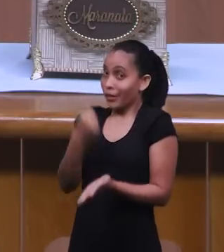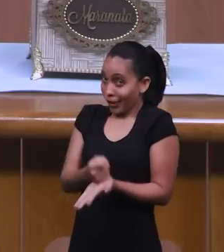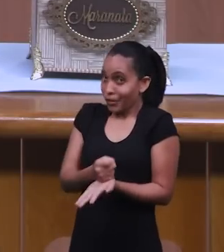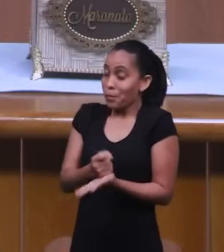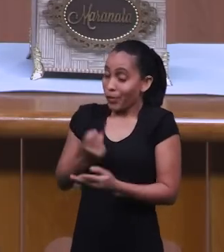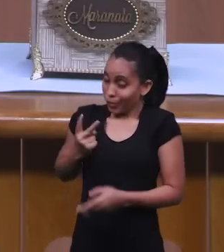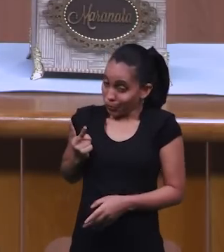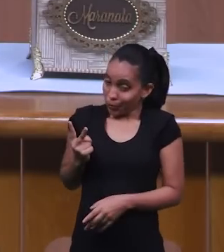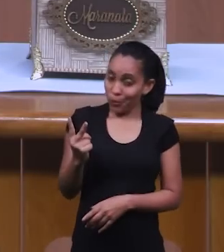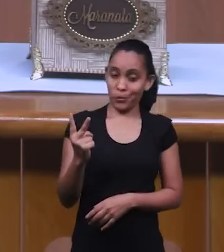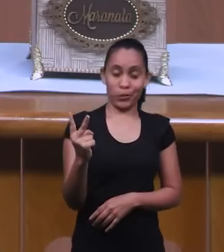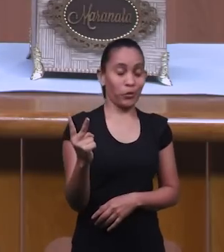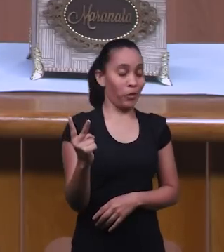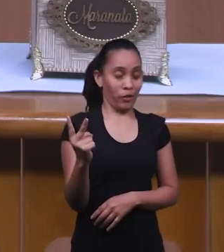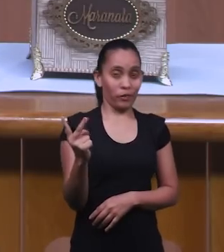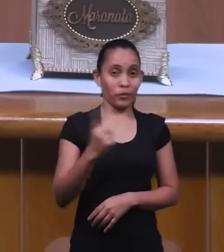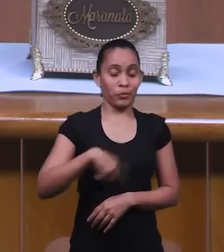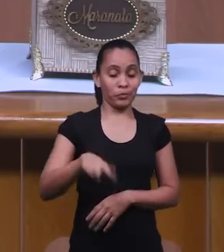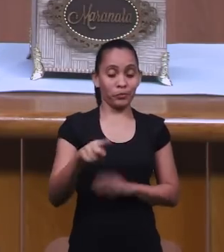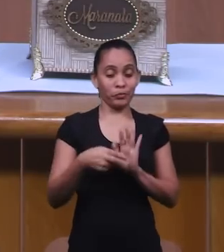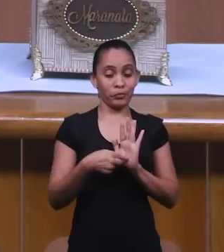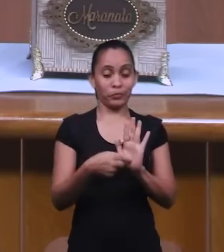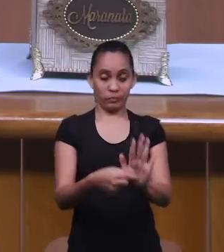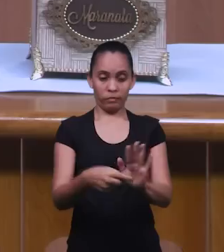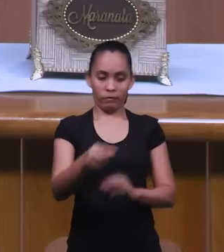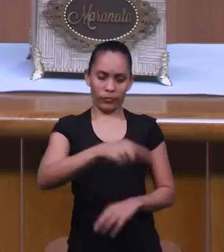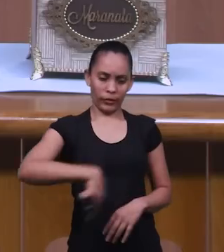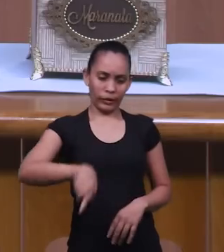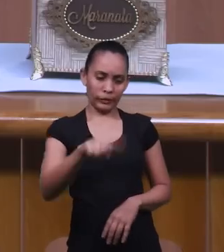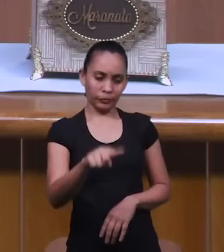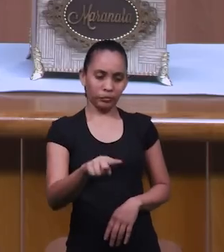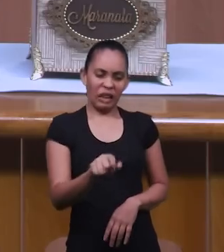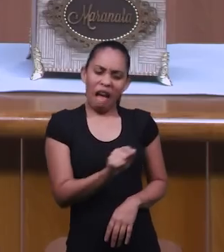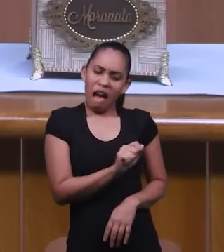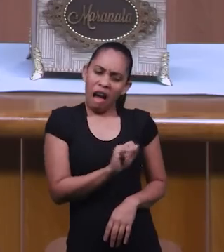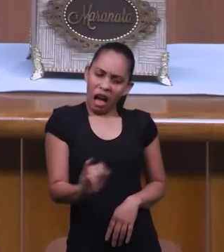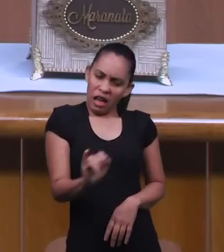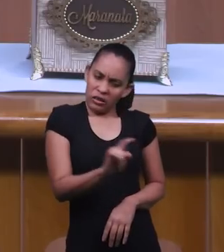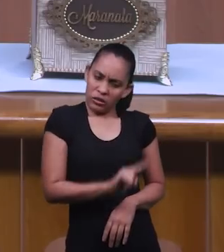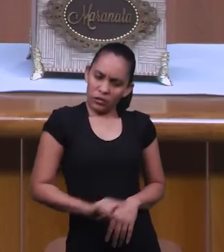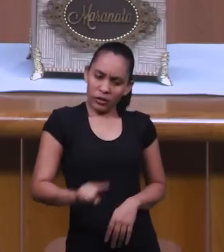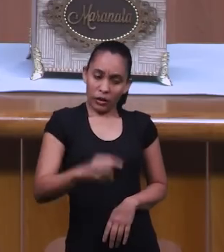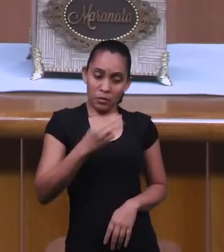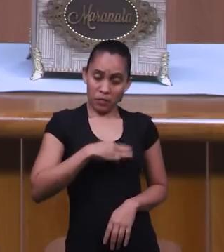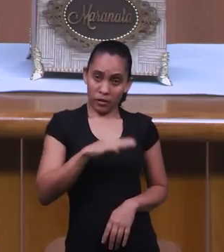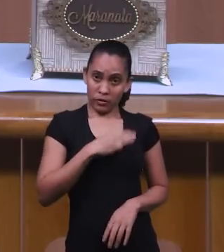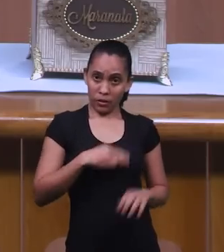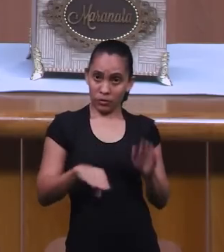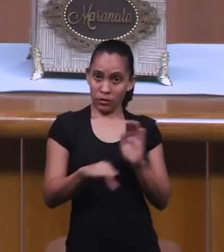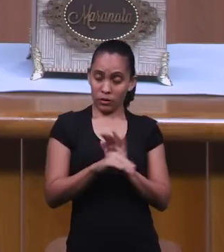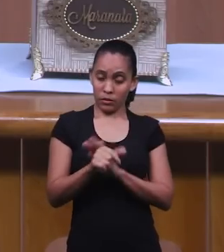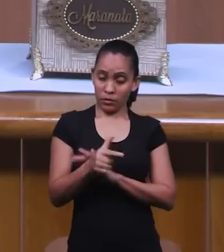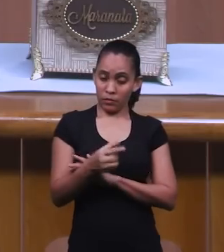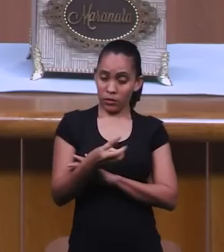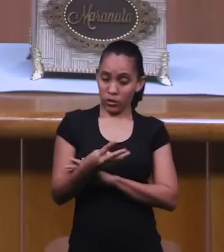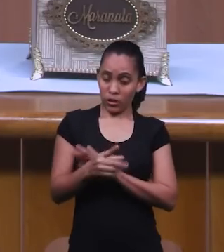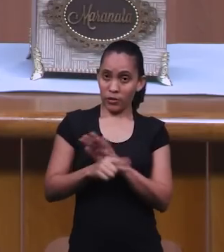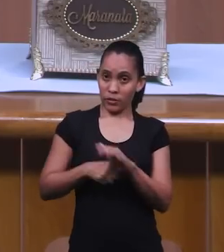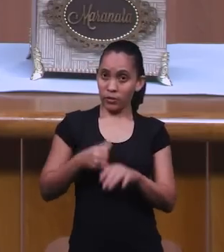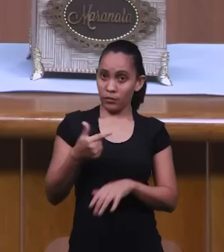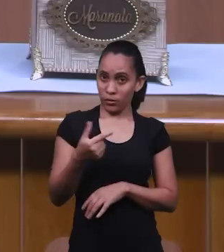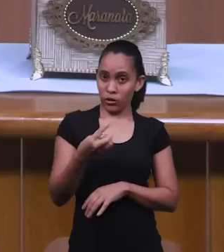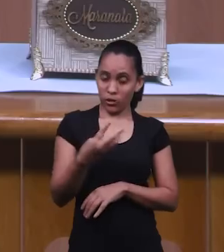E disse o seguinte aos escribas e fariseus: ai de vós, está em Mateus 23, 23. Ai de